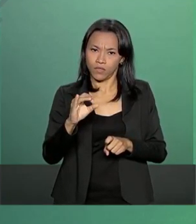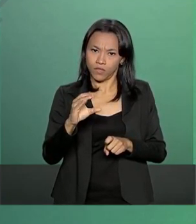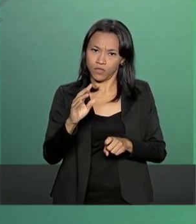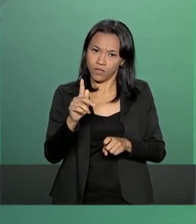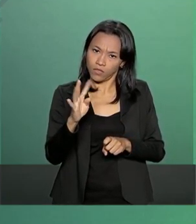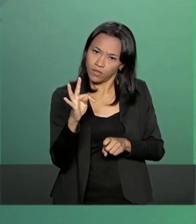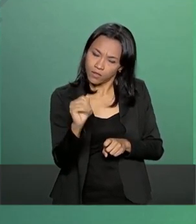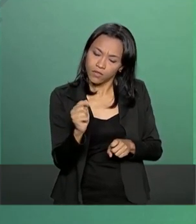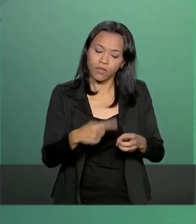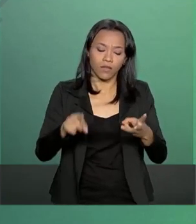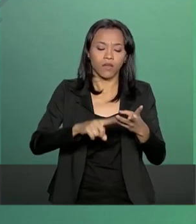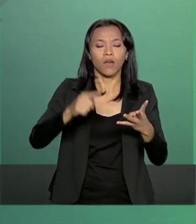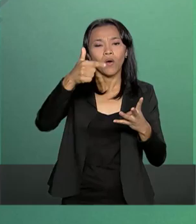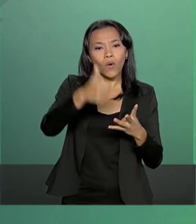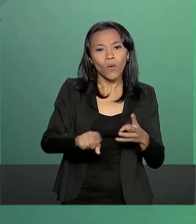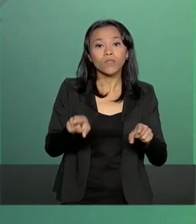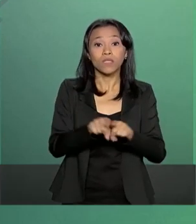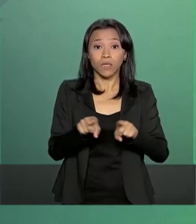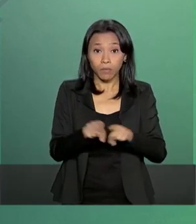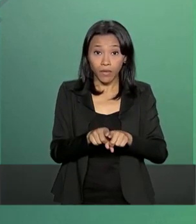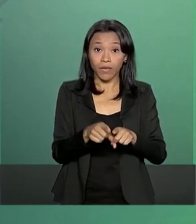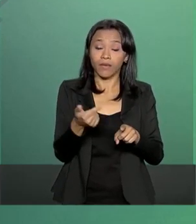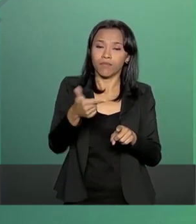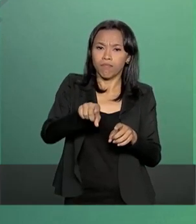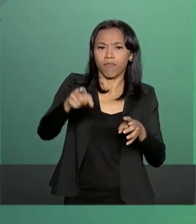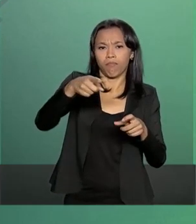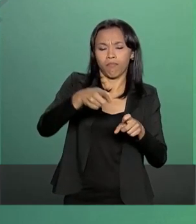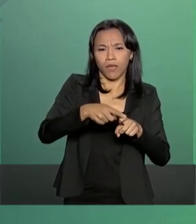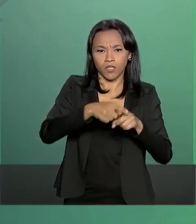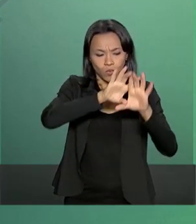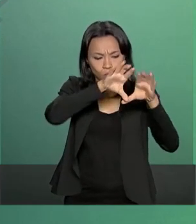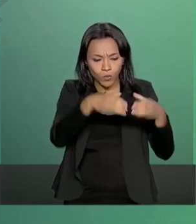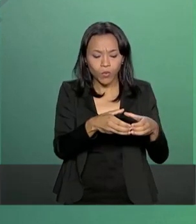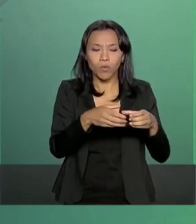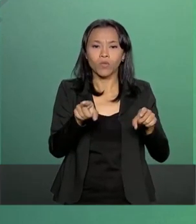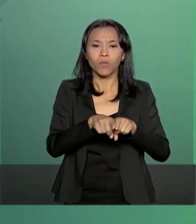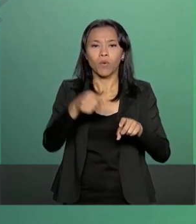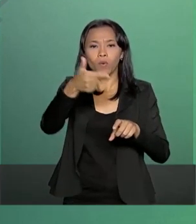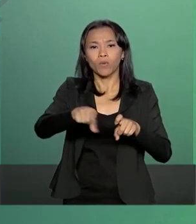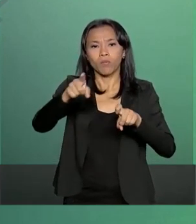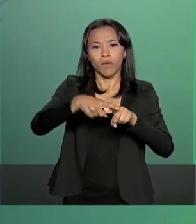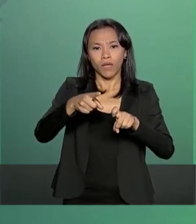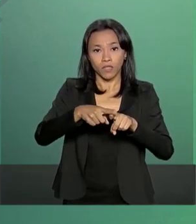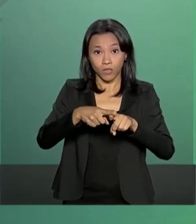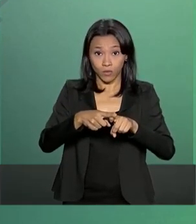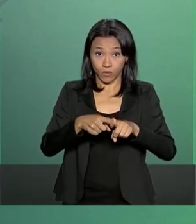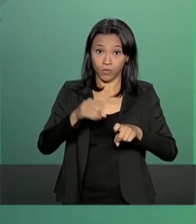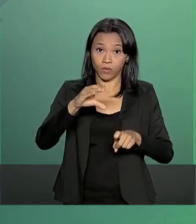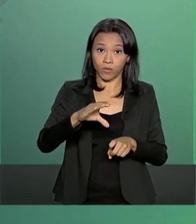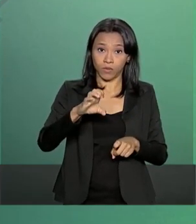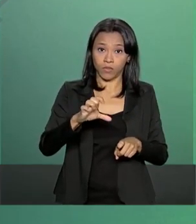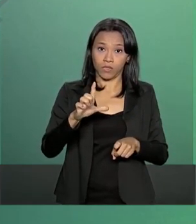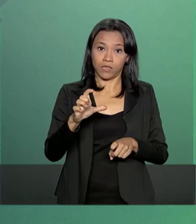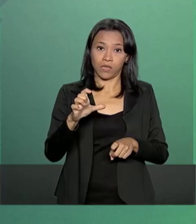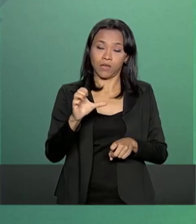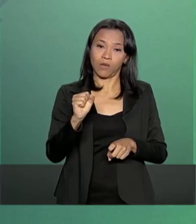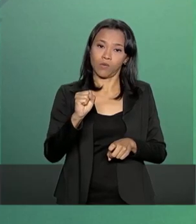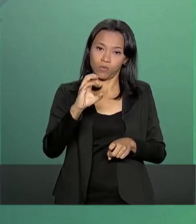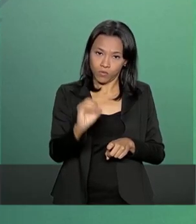Valente Barbas, pneumologista, doutor Celso Cuquier,